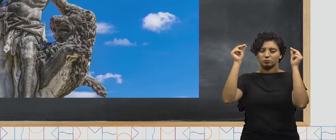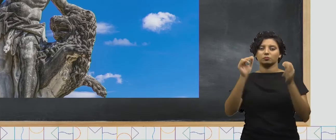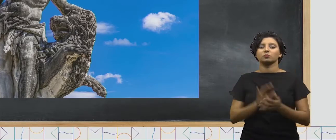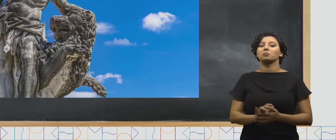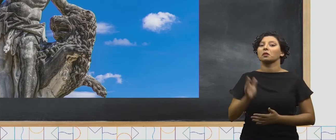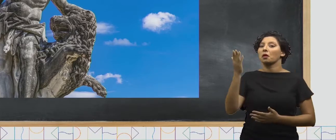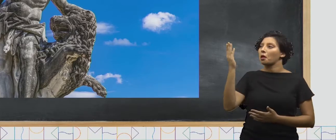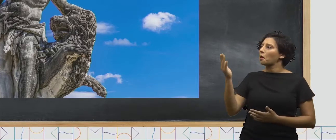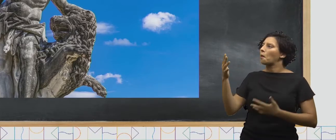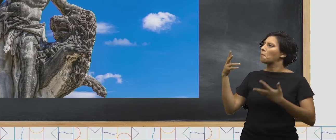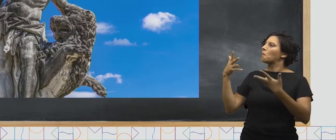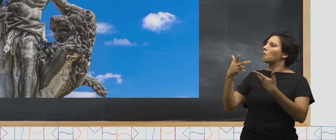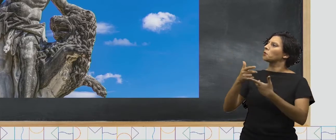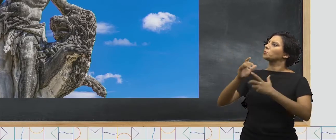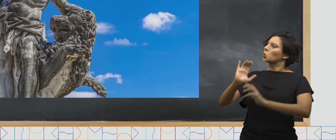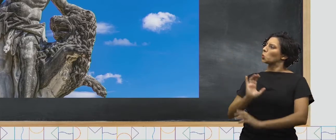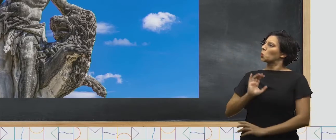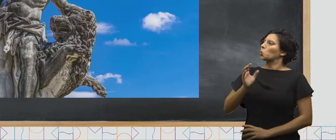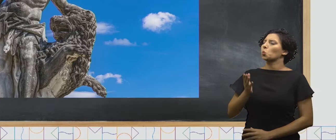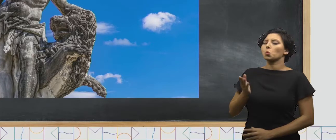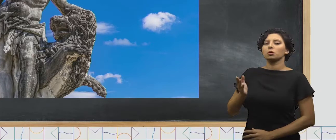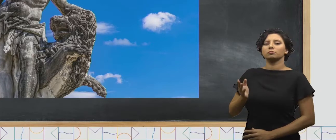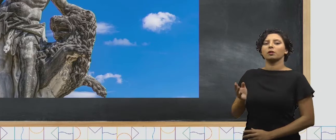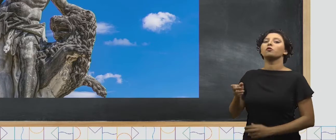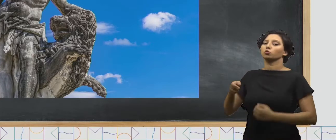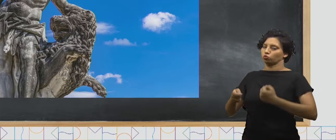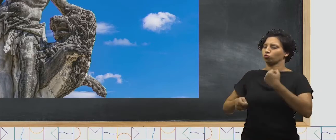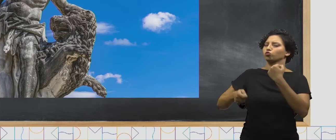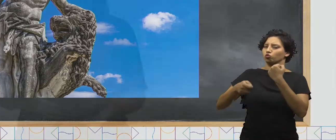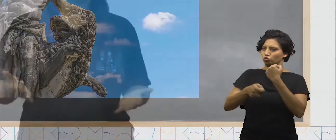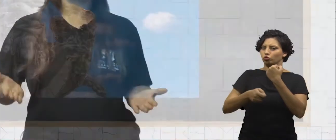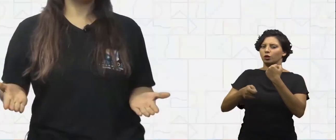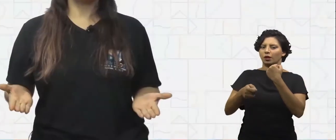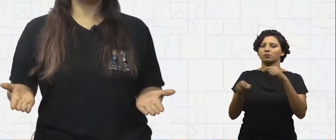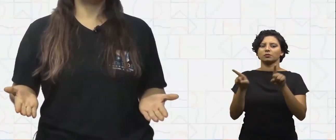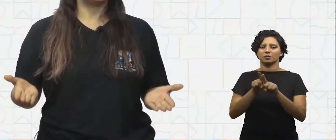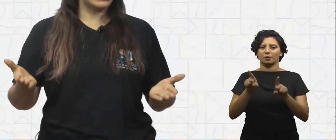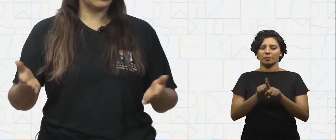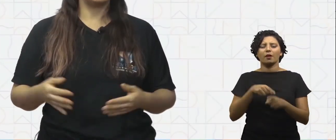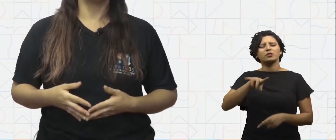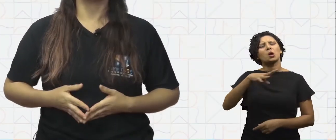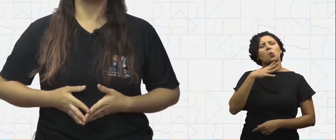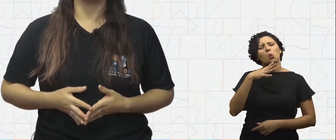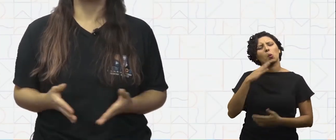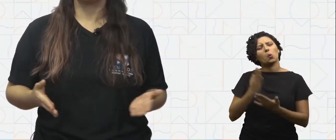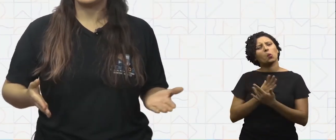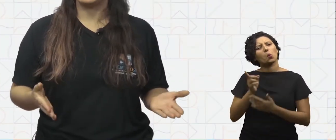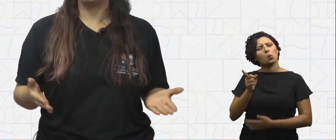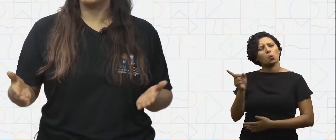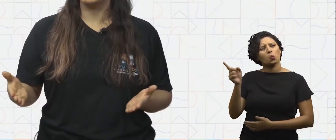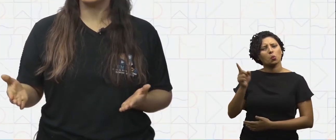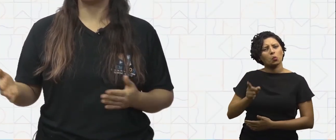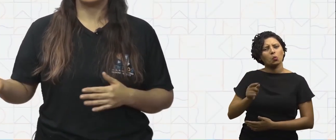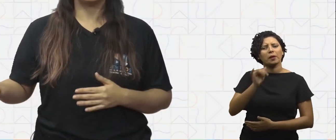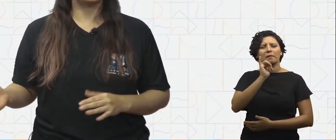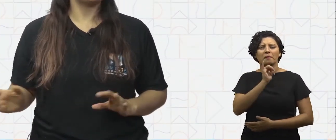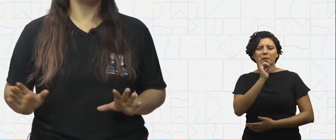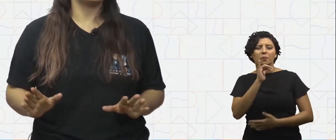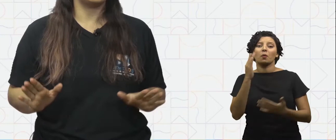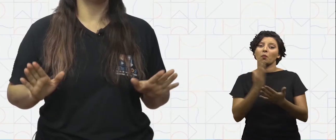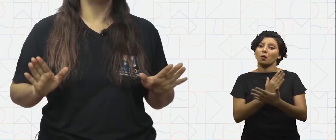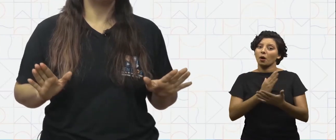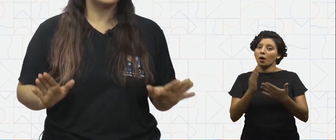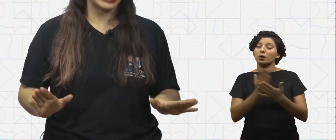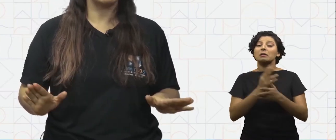Com aspecto viril, ele foi um grande guerreiro. Você conhecia algum deles? Alguns